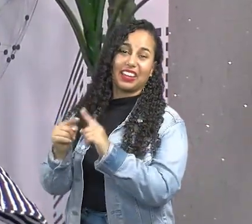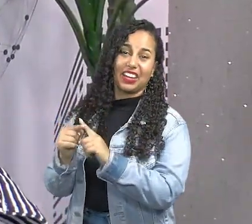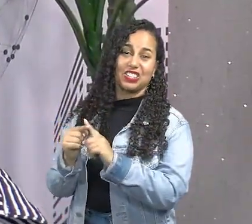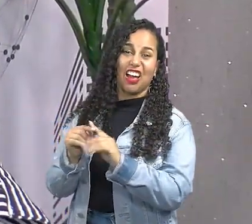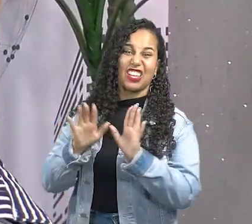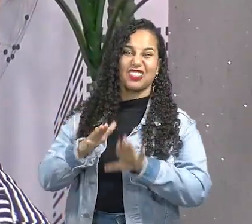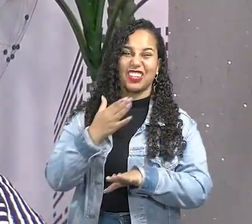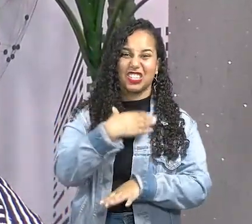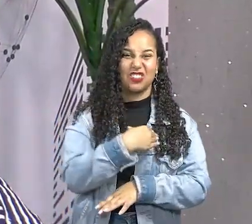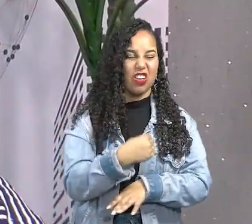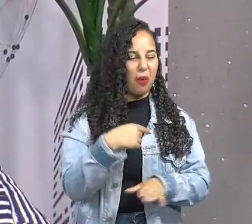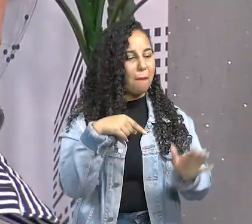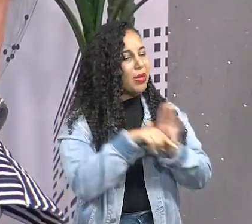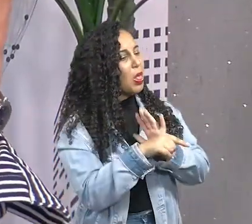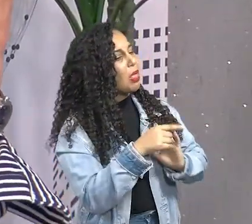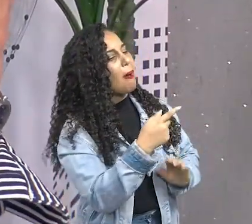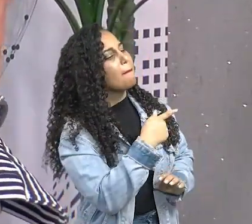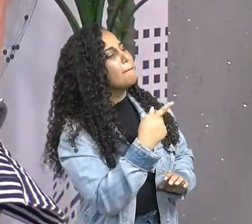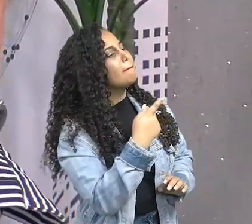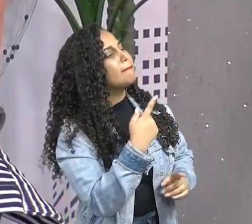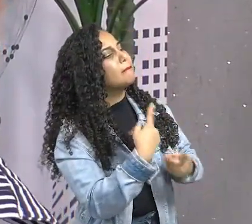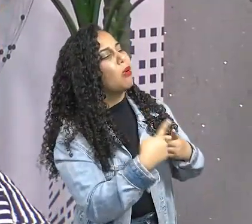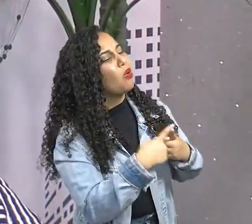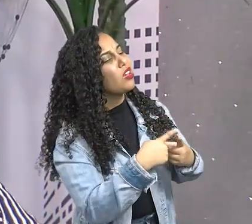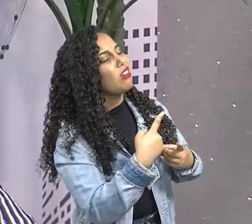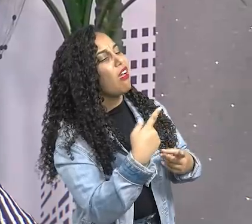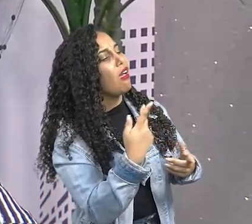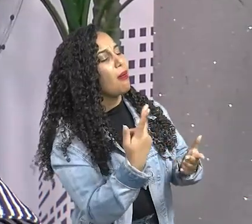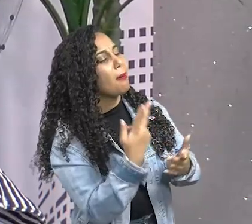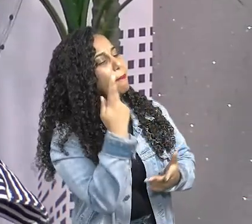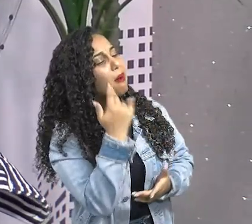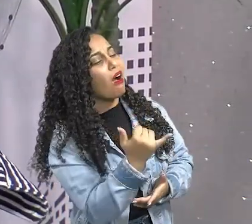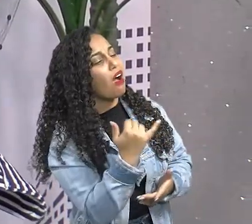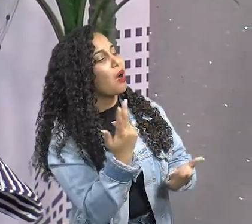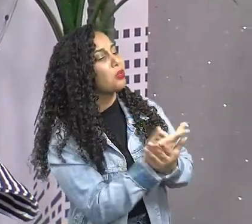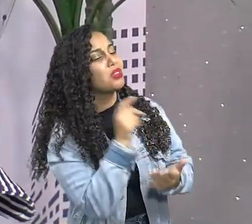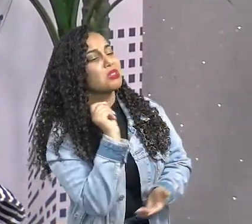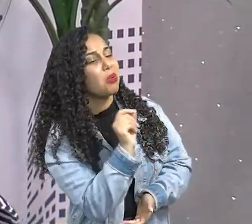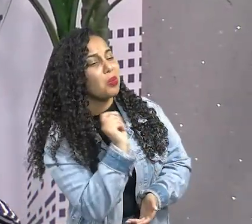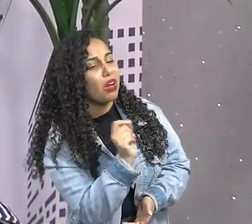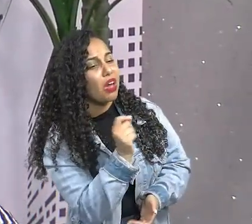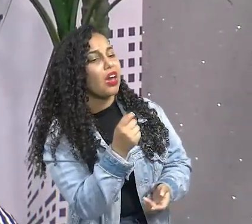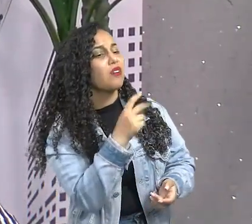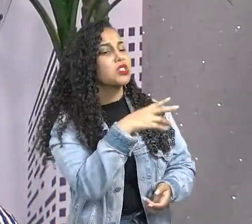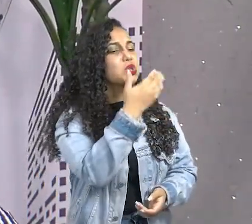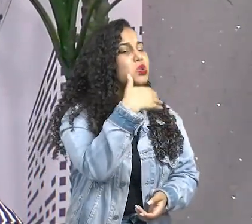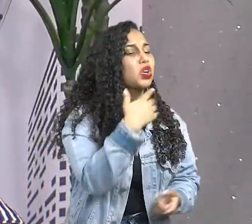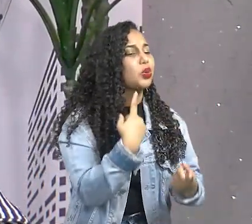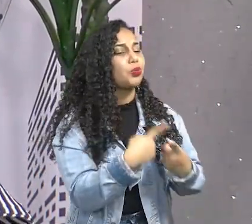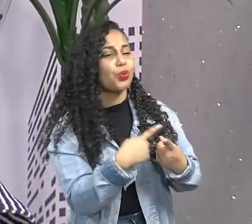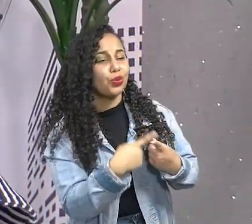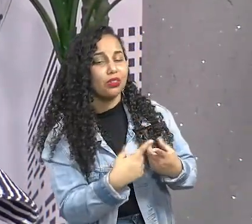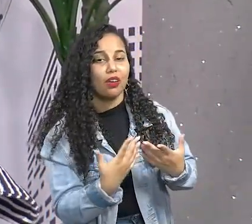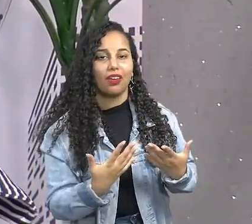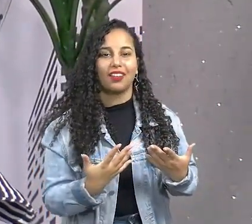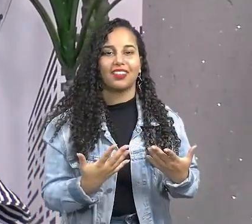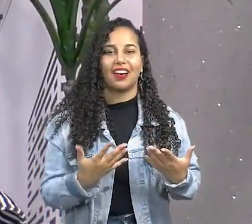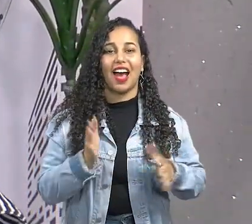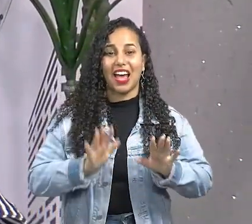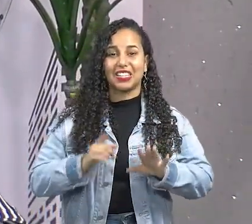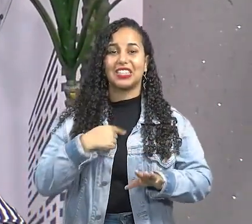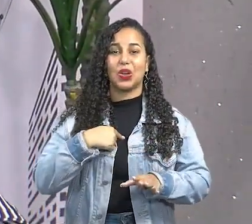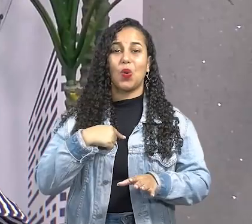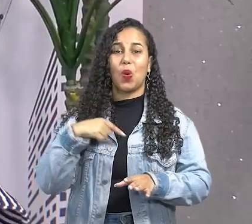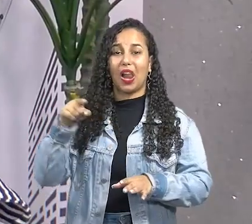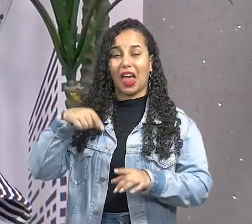o que, que aconteceu? Pai, por que, que o senhor está chorando? Pai, por que, que o senhor está aí lamentando?